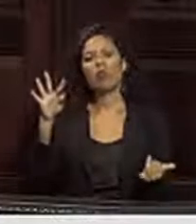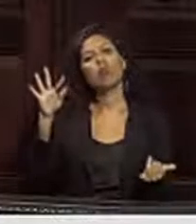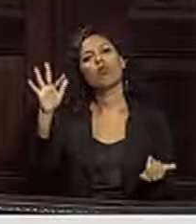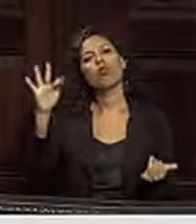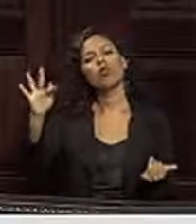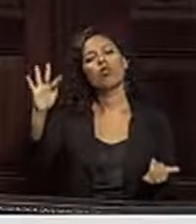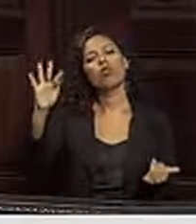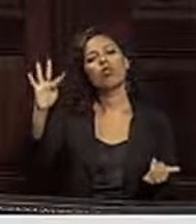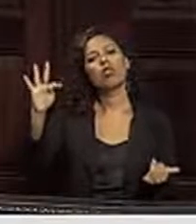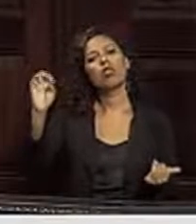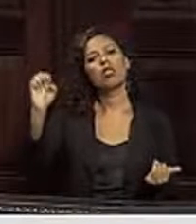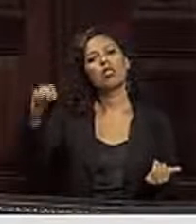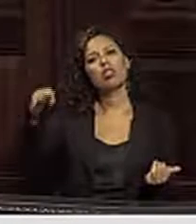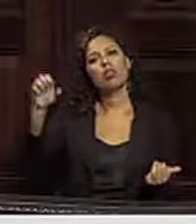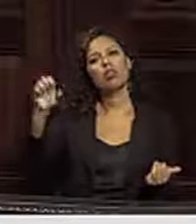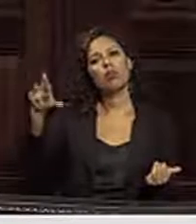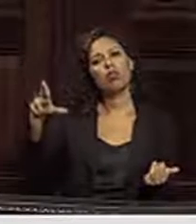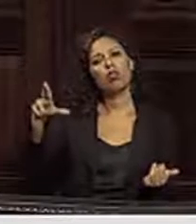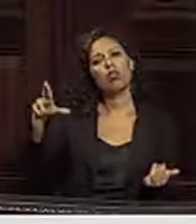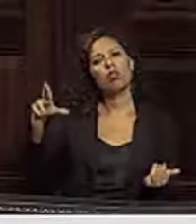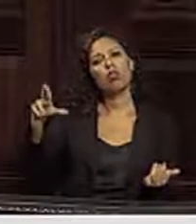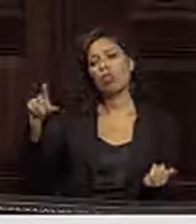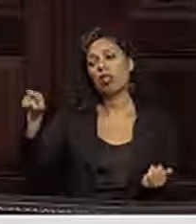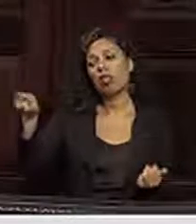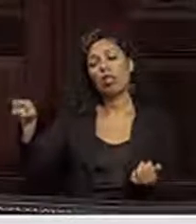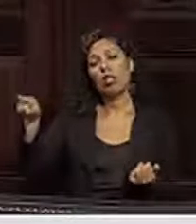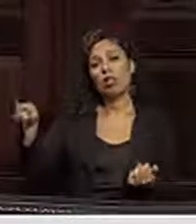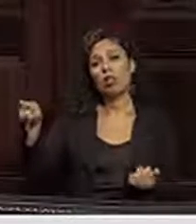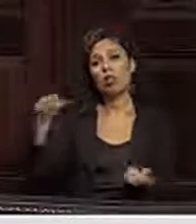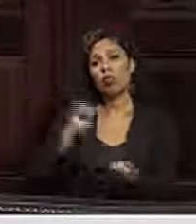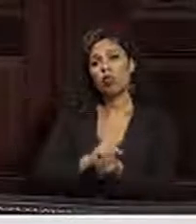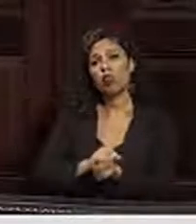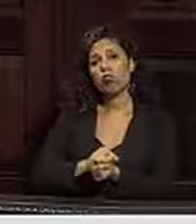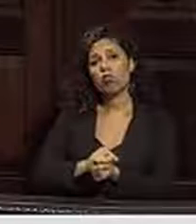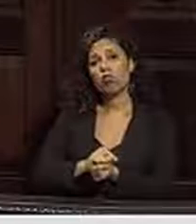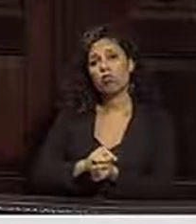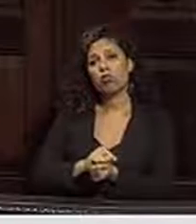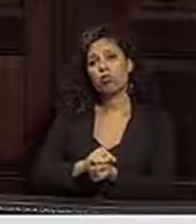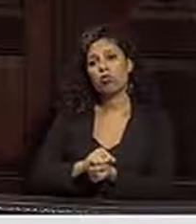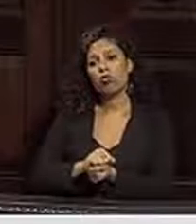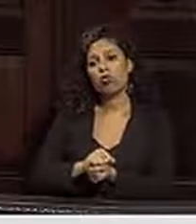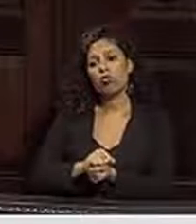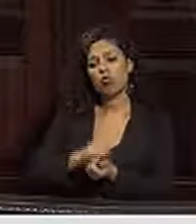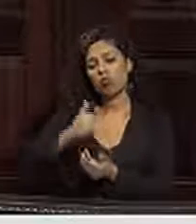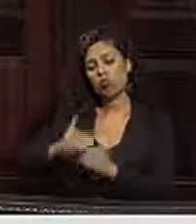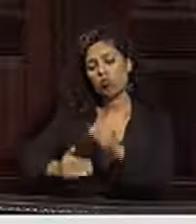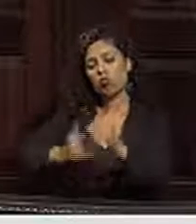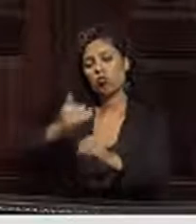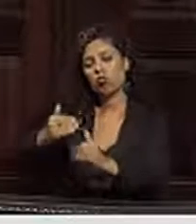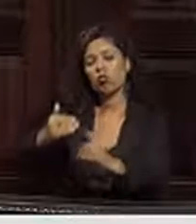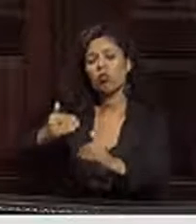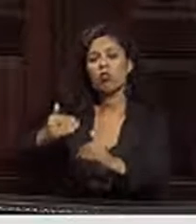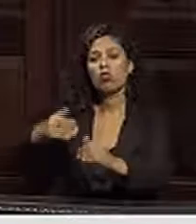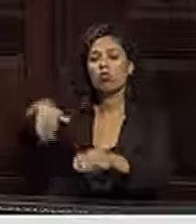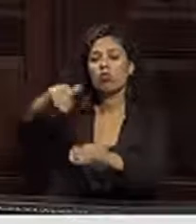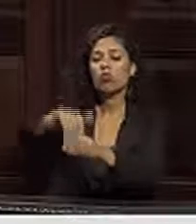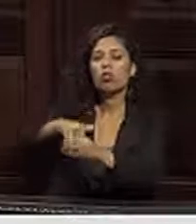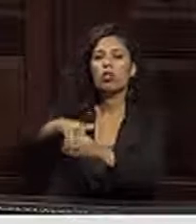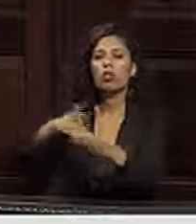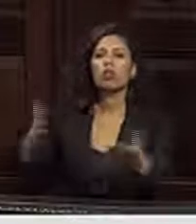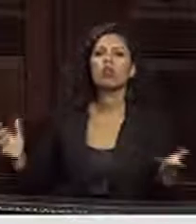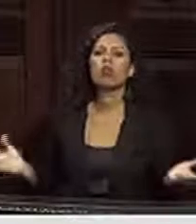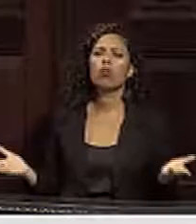não, senhoras e senhores. Afastou a presidenta, que era de um partido político, e